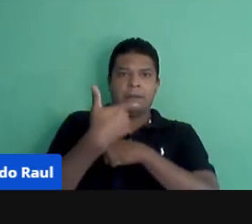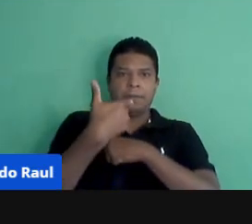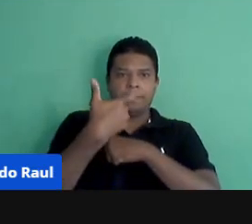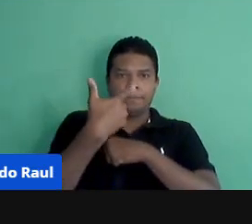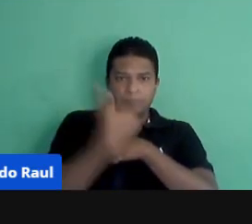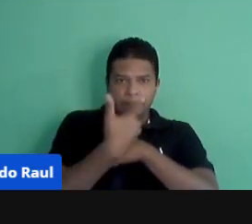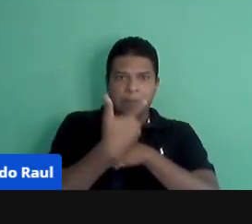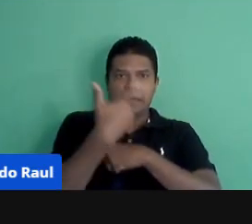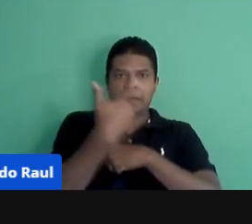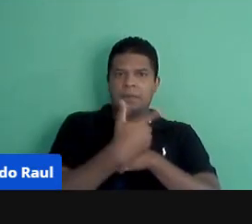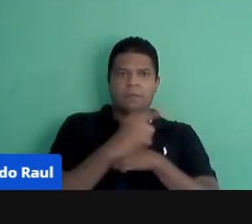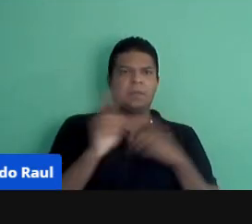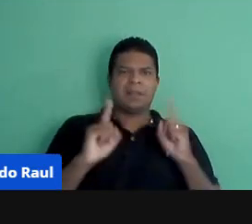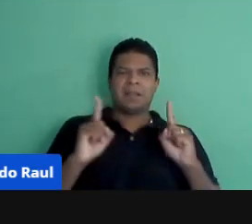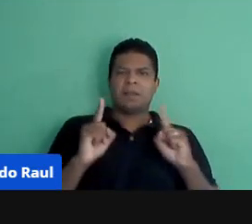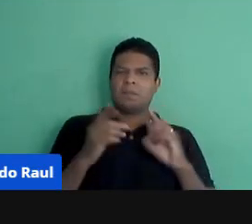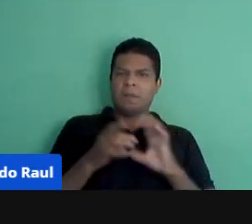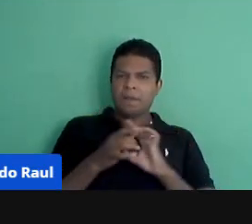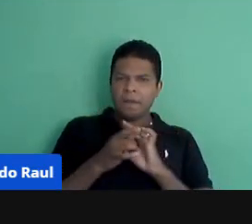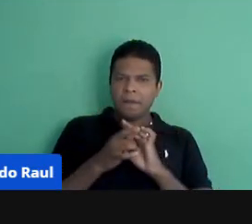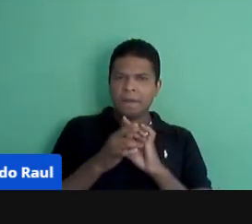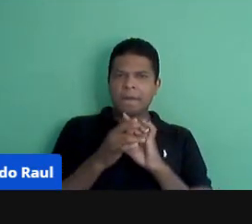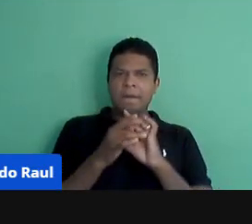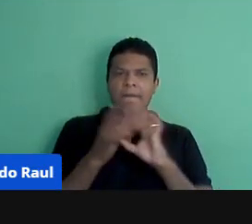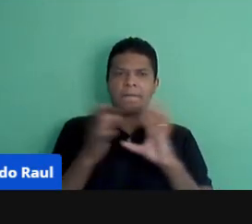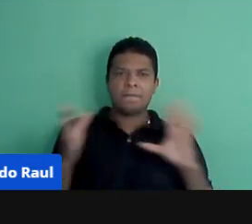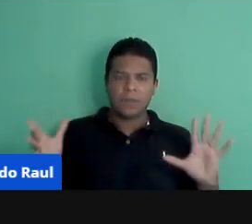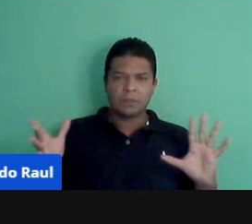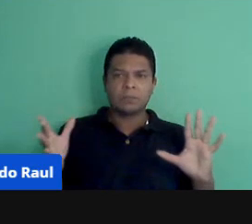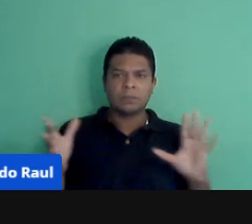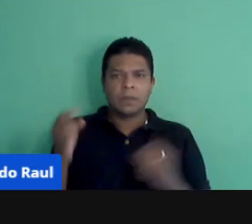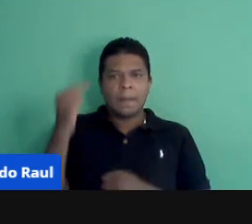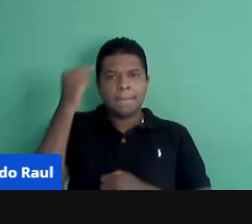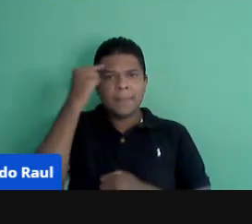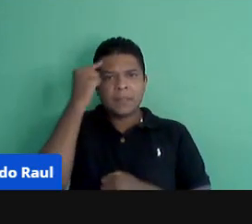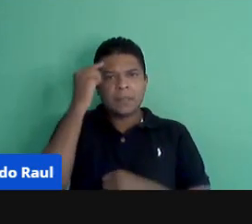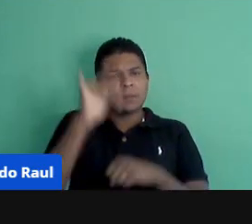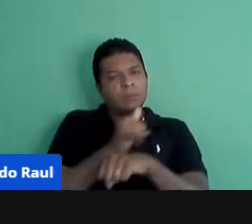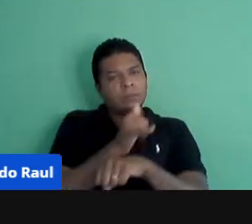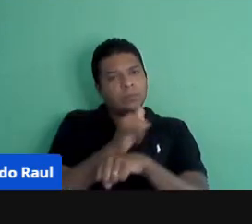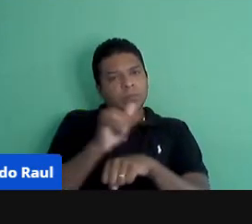A escola deixou à vontade o professor para pensar nas suas estratégias.